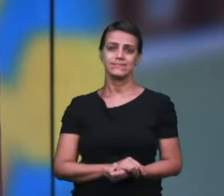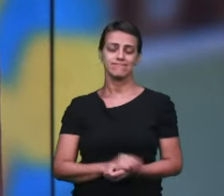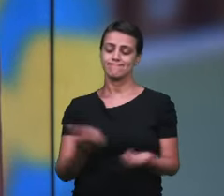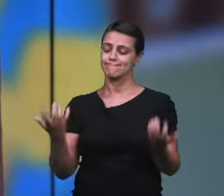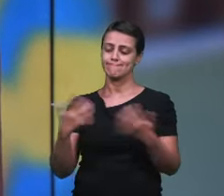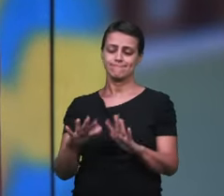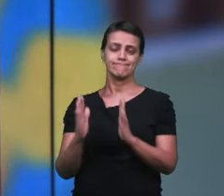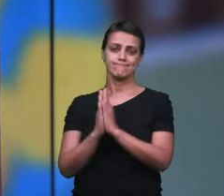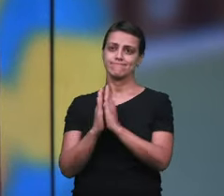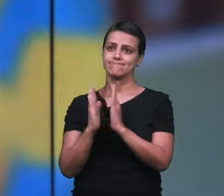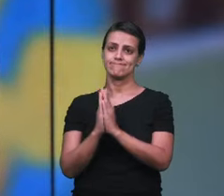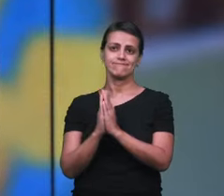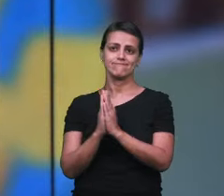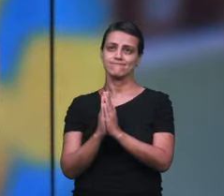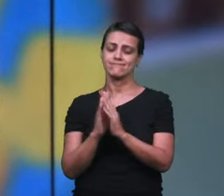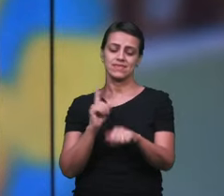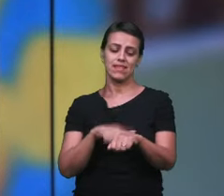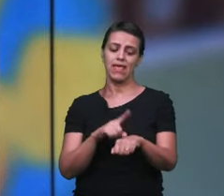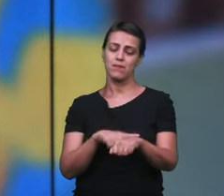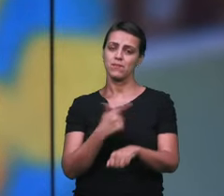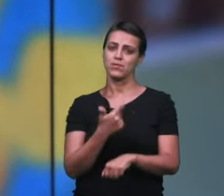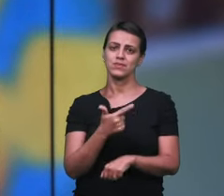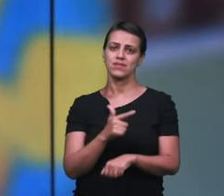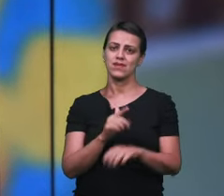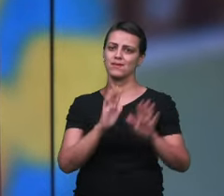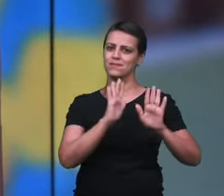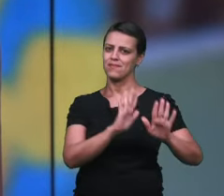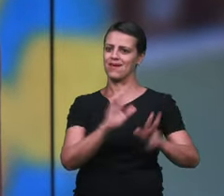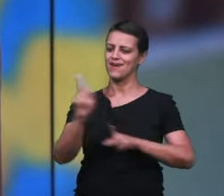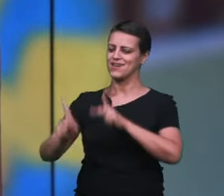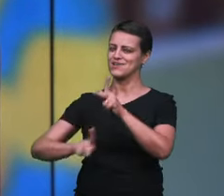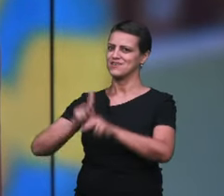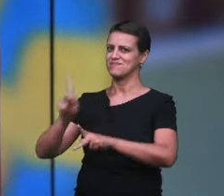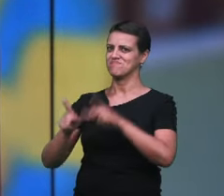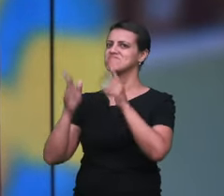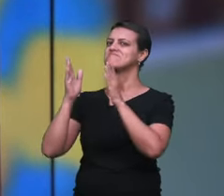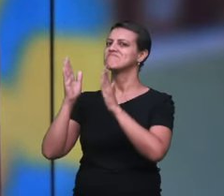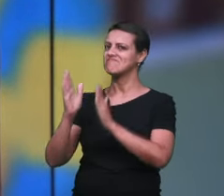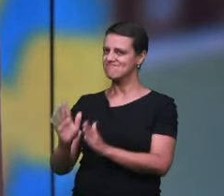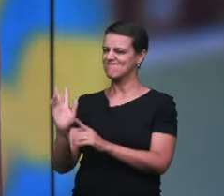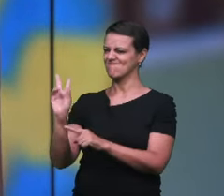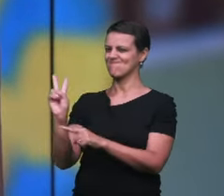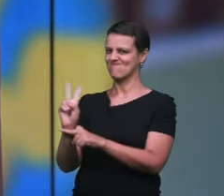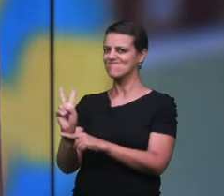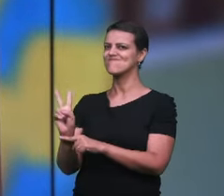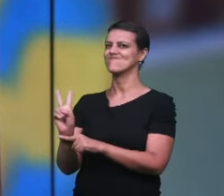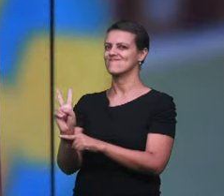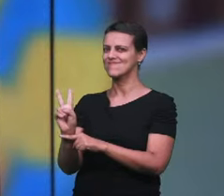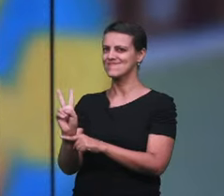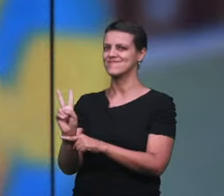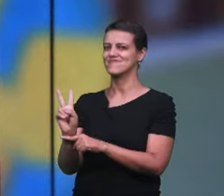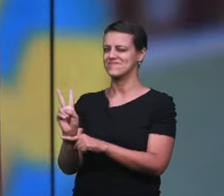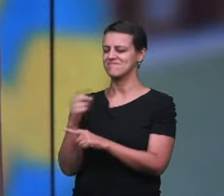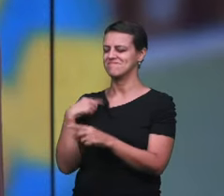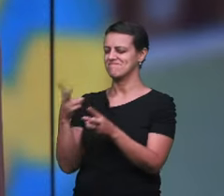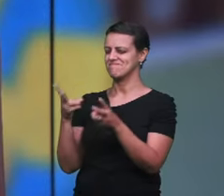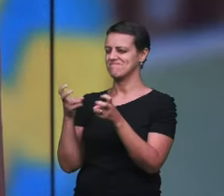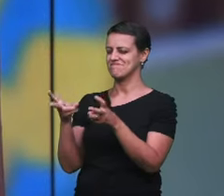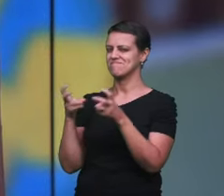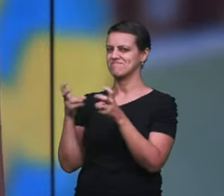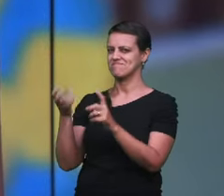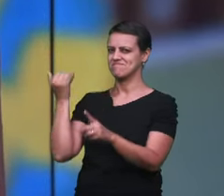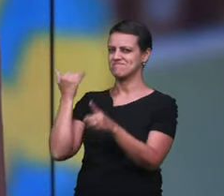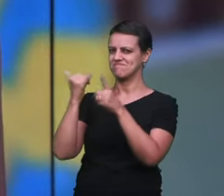Senhor. Mas há uma igreja fiel que está vigilante e ela percebe os sinais que estão